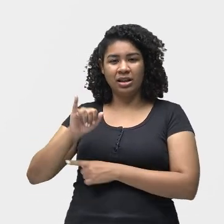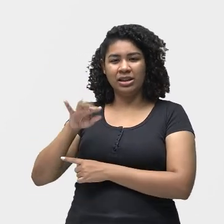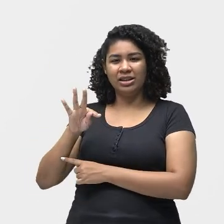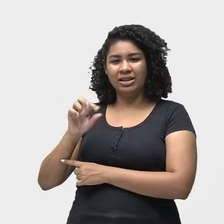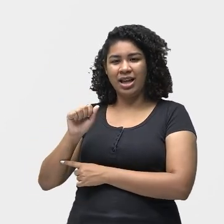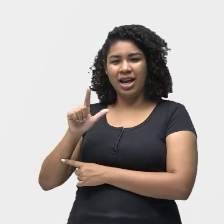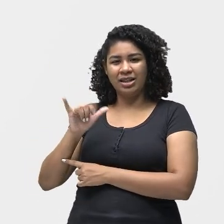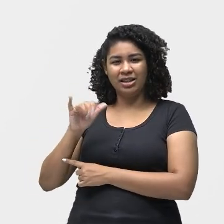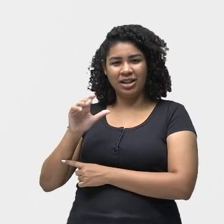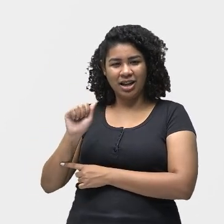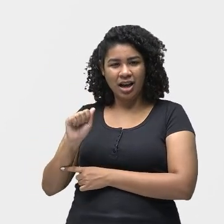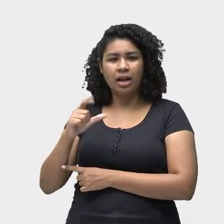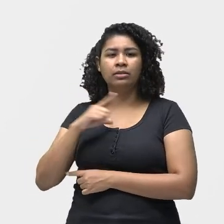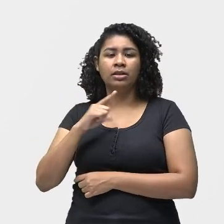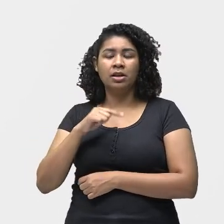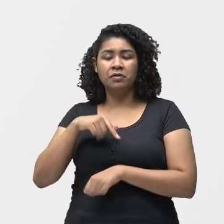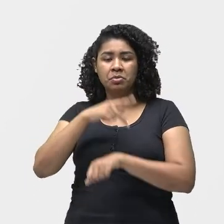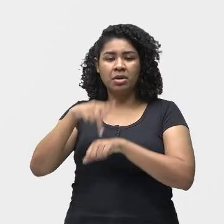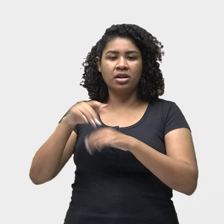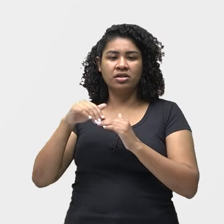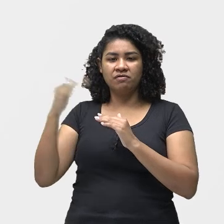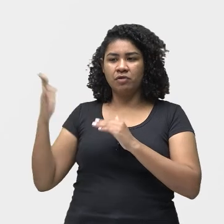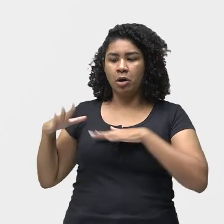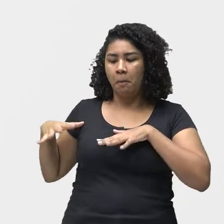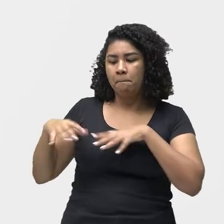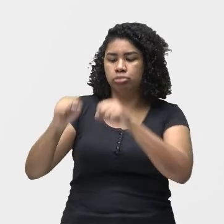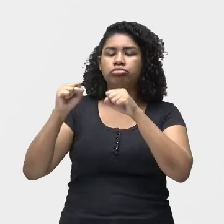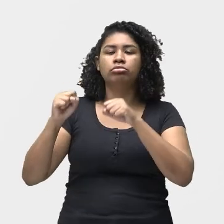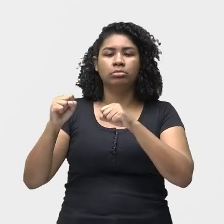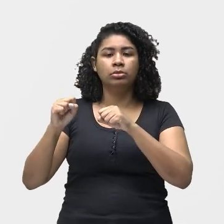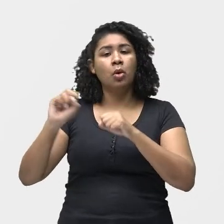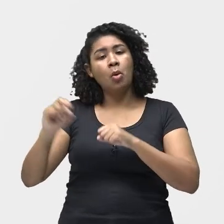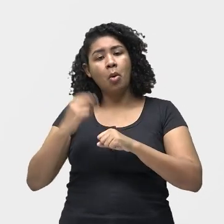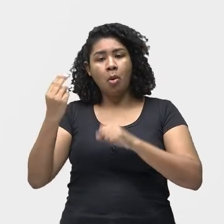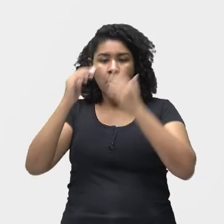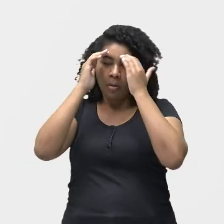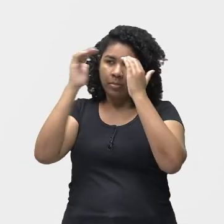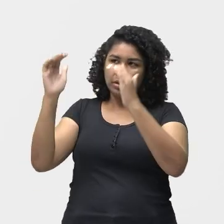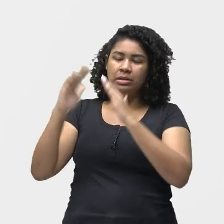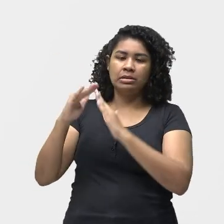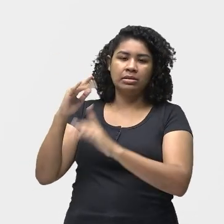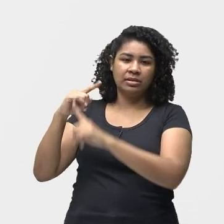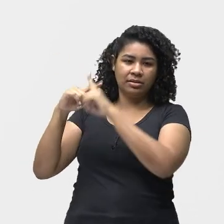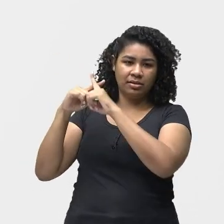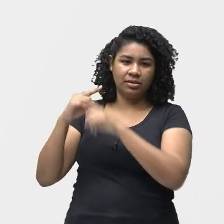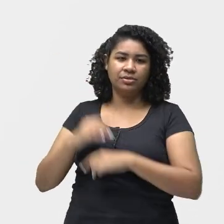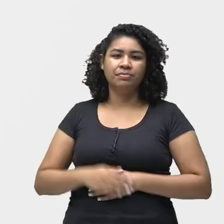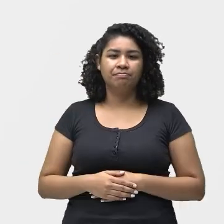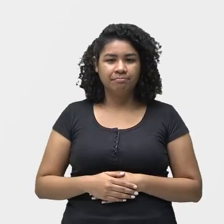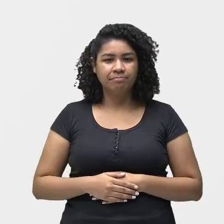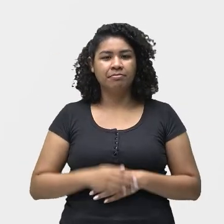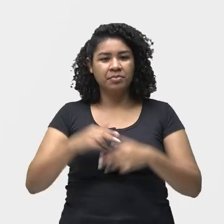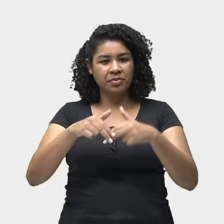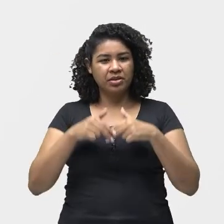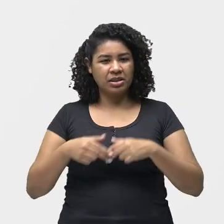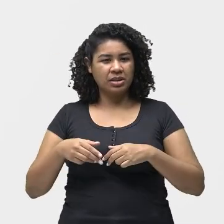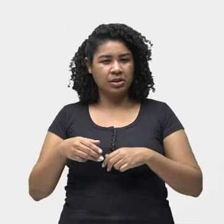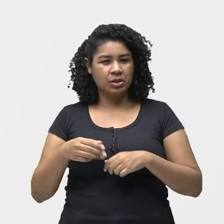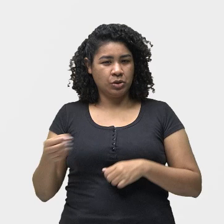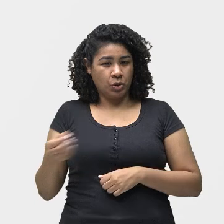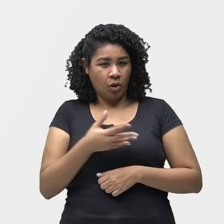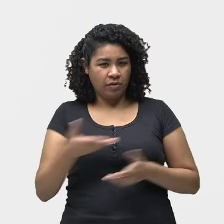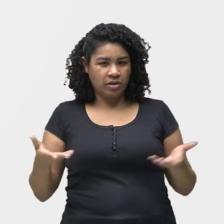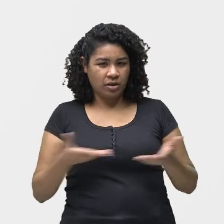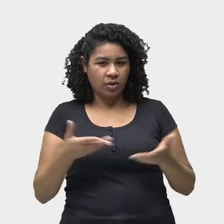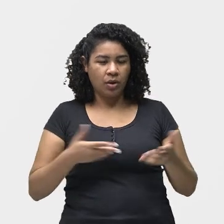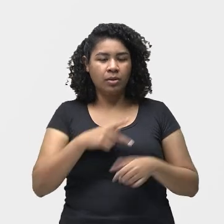por potências estrangeiras ou eram subordinadas à Igreja. As modernas nações conhecidas como